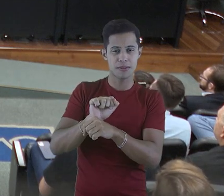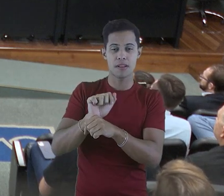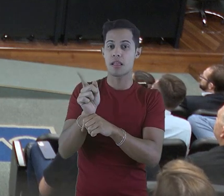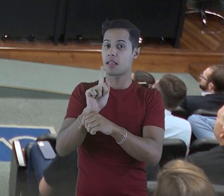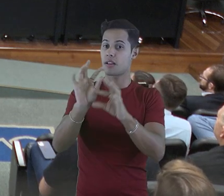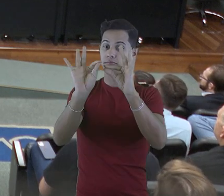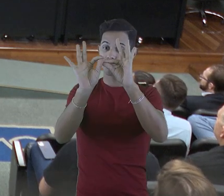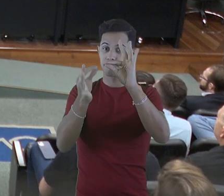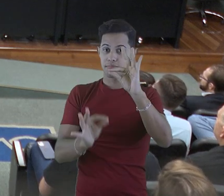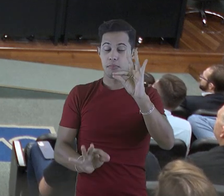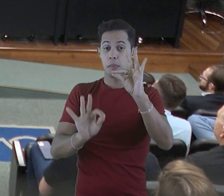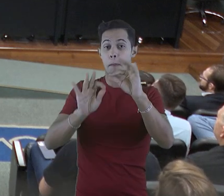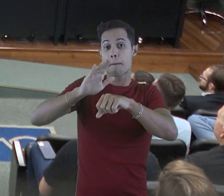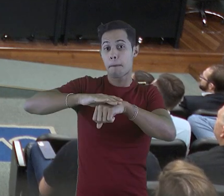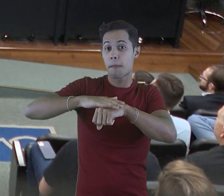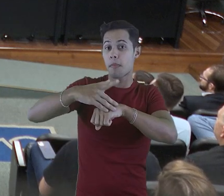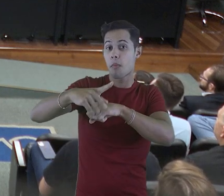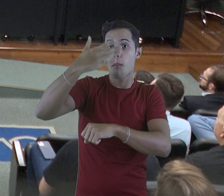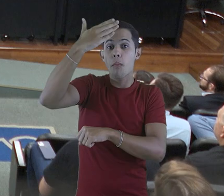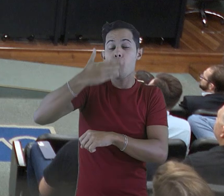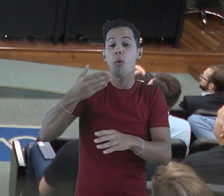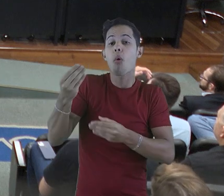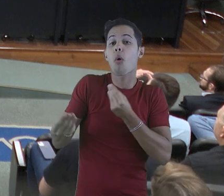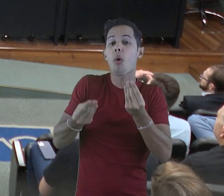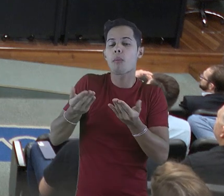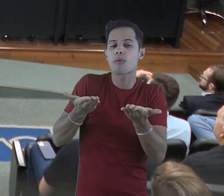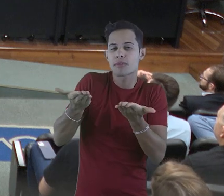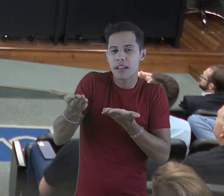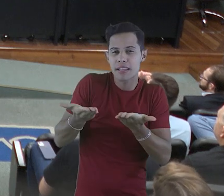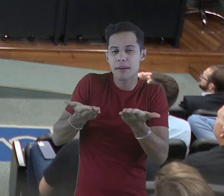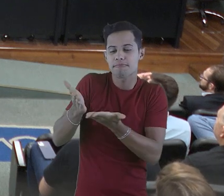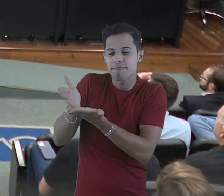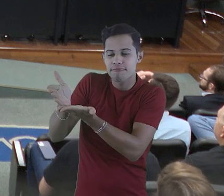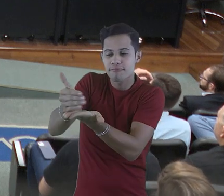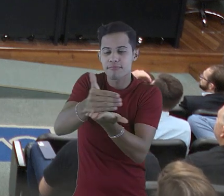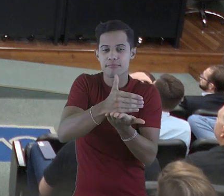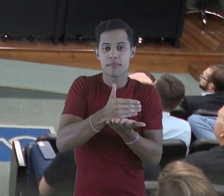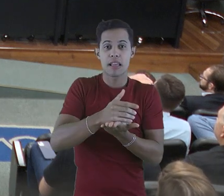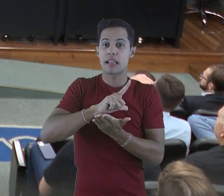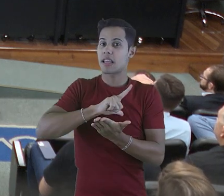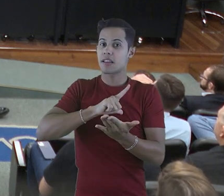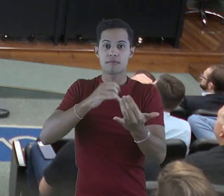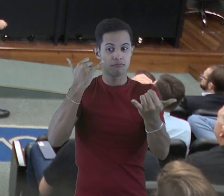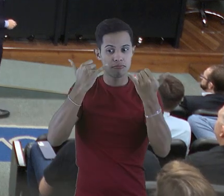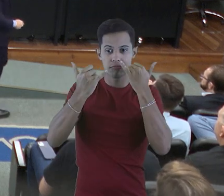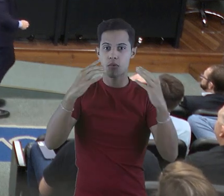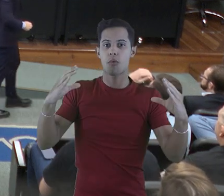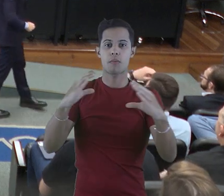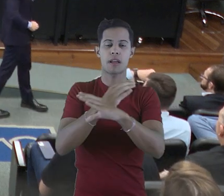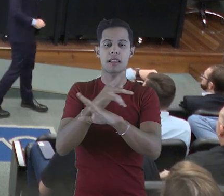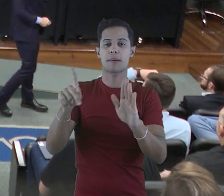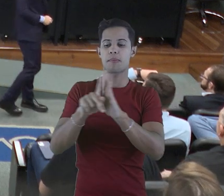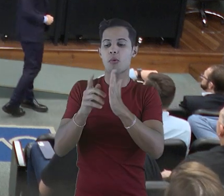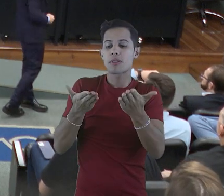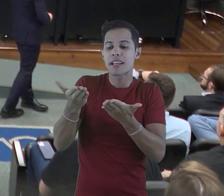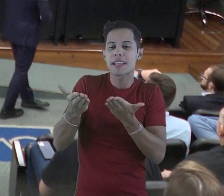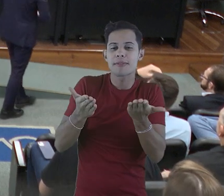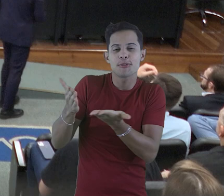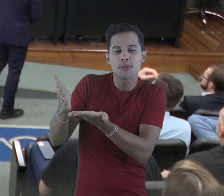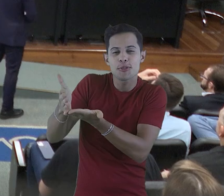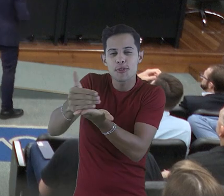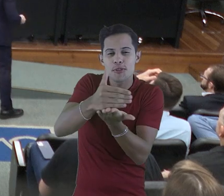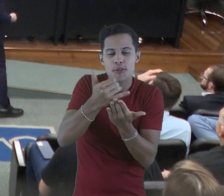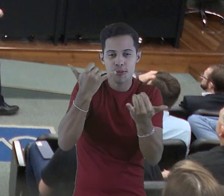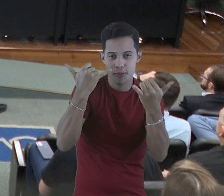tratamento é realizado concordam? você tem todas as informações sobre o tratamento do dado daí depois